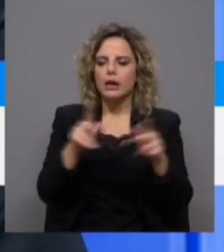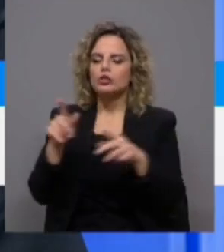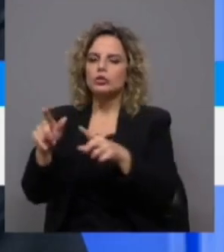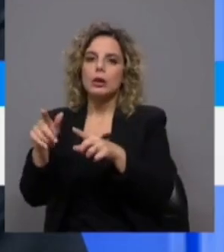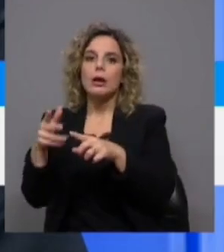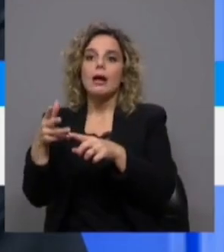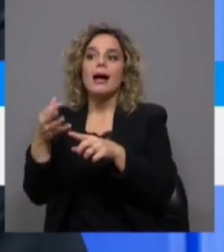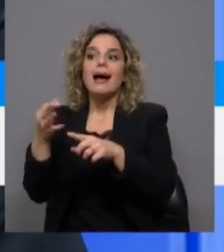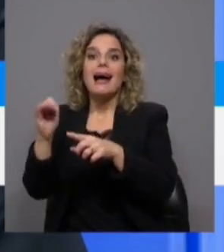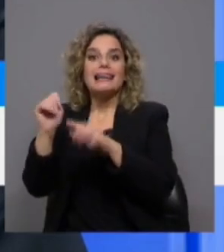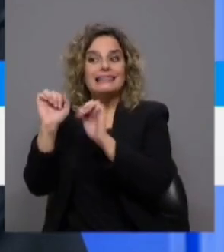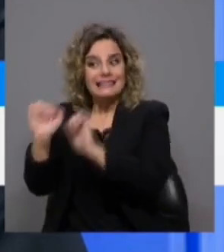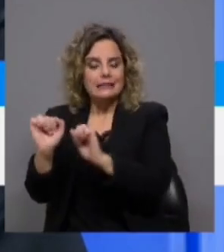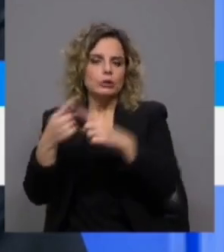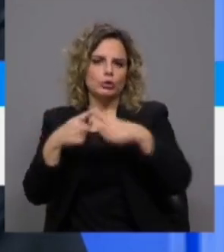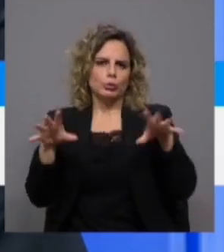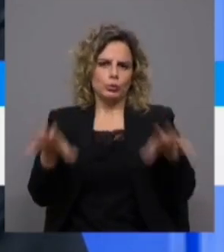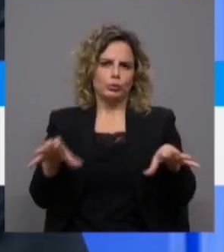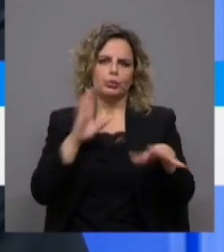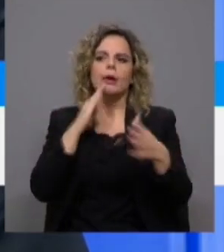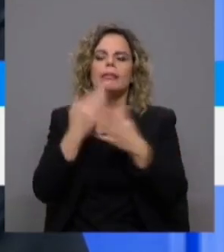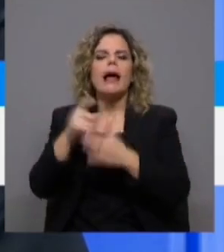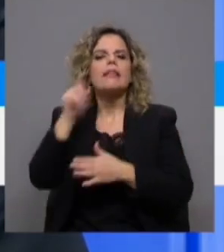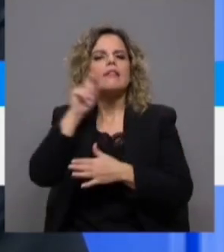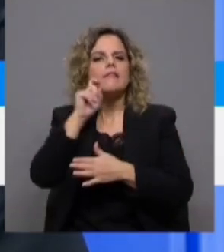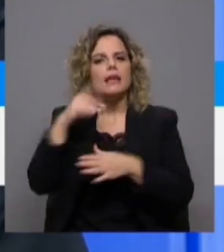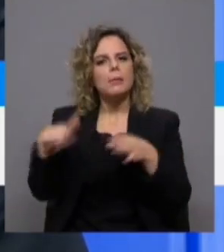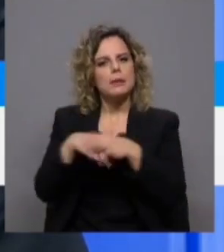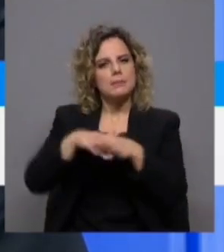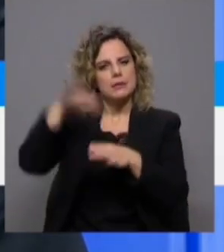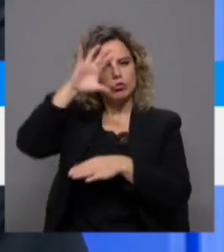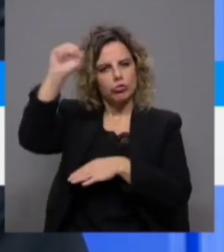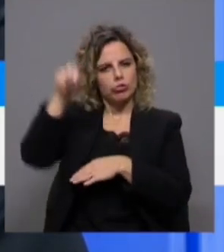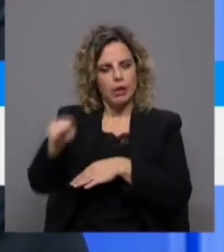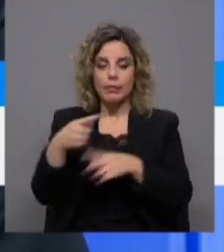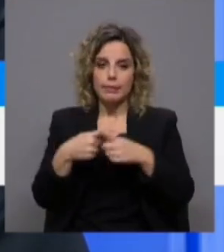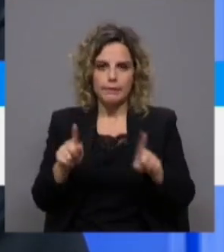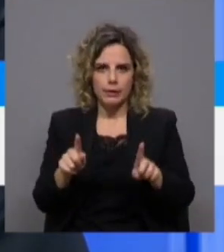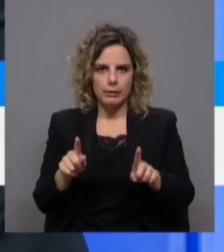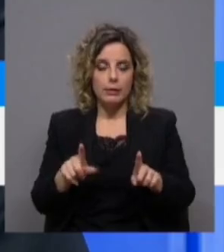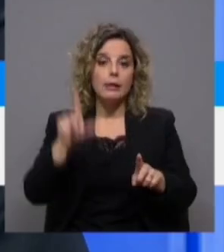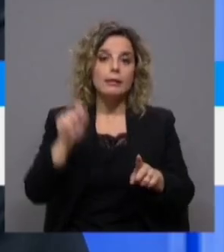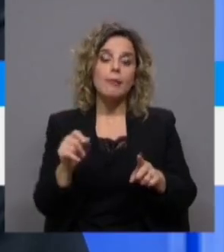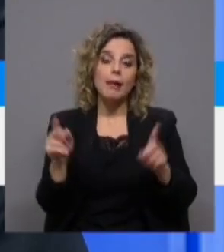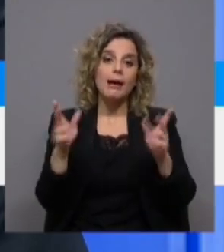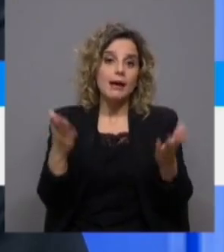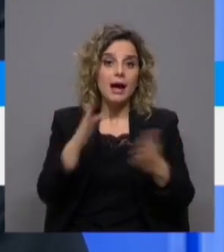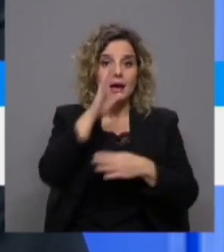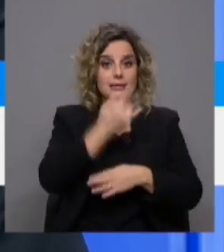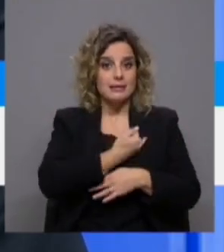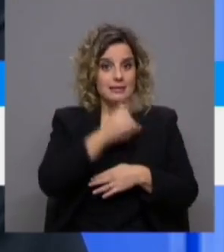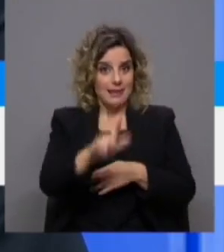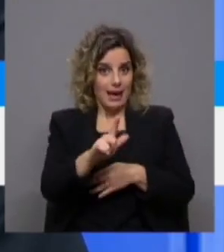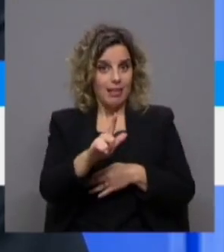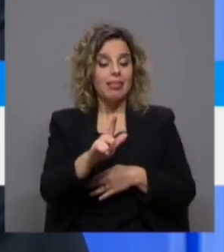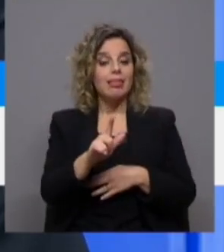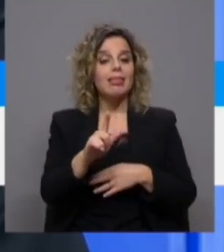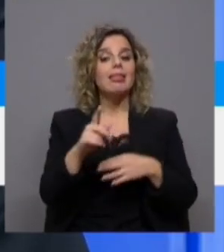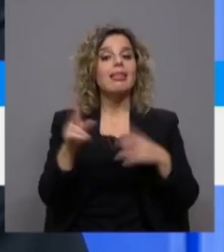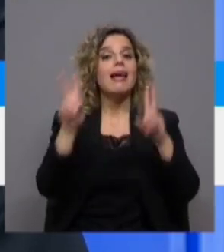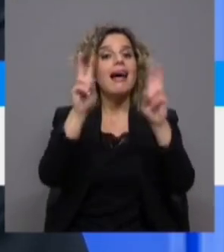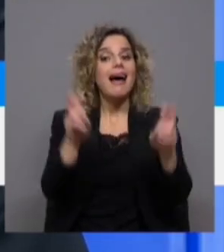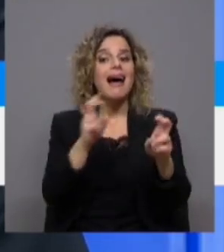forças que defendem uma participação grande do estado e por outro lado que haveria temos que nunca teriam estado na agenda se não fosse entre lideral